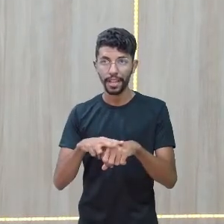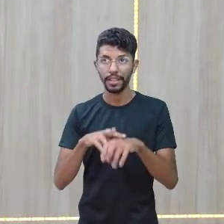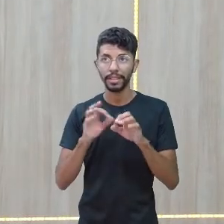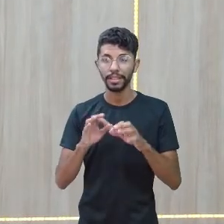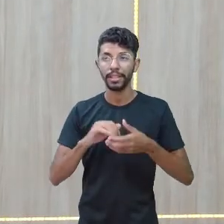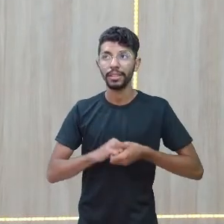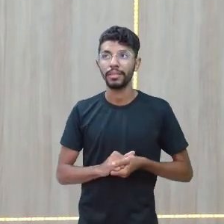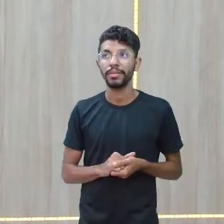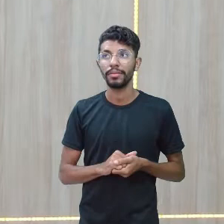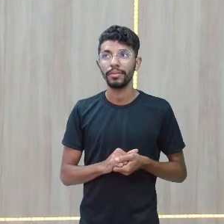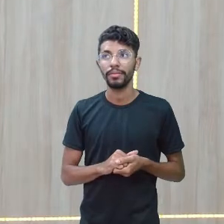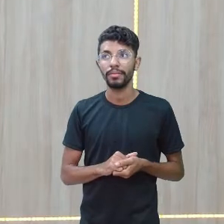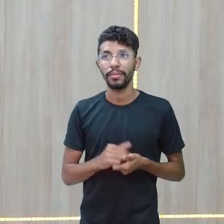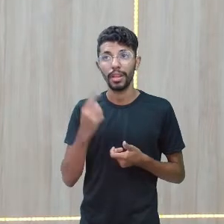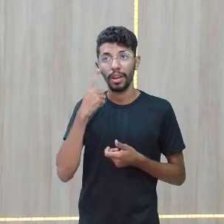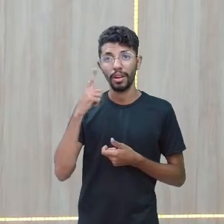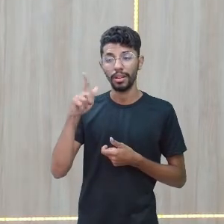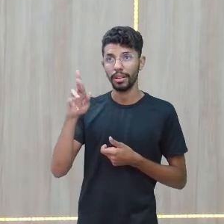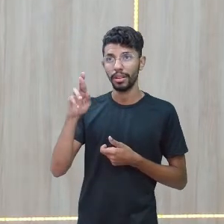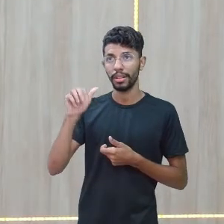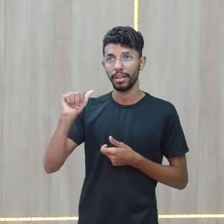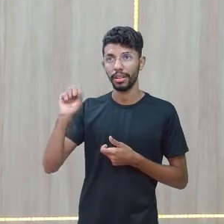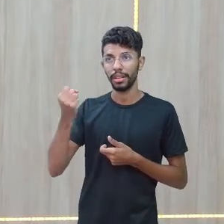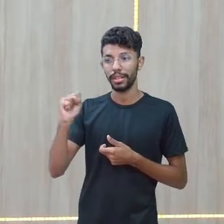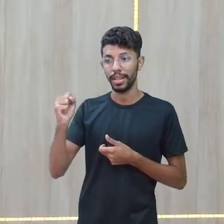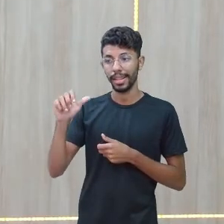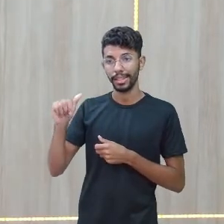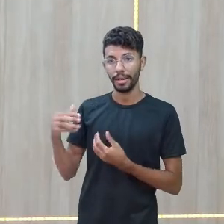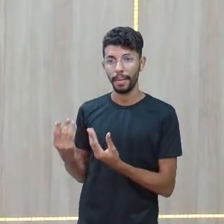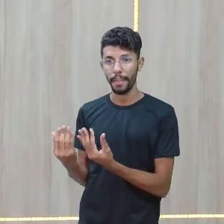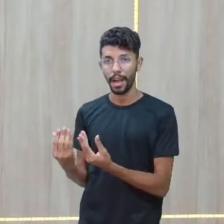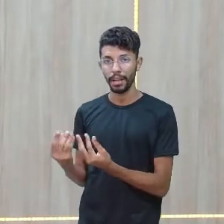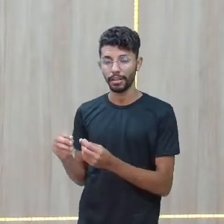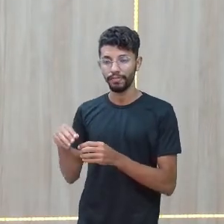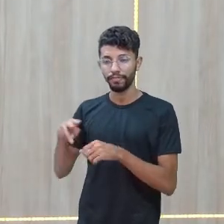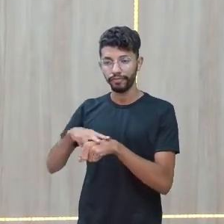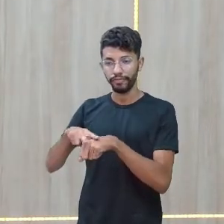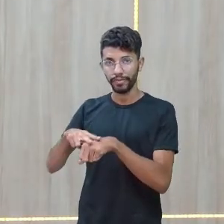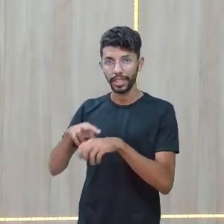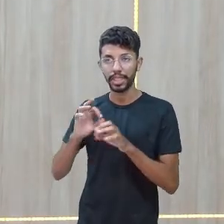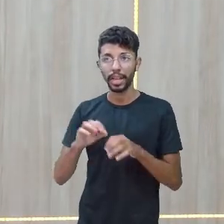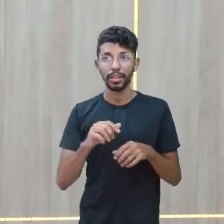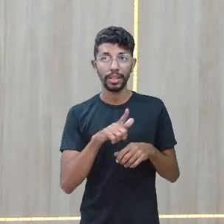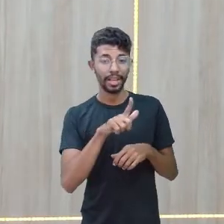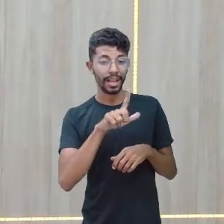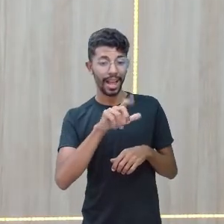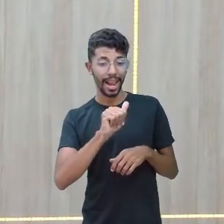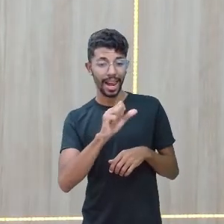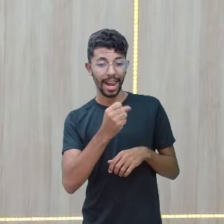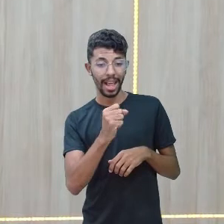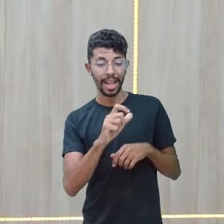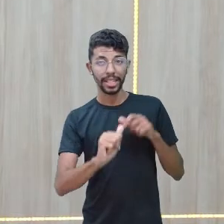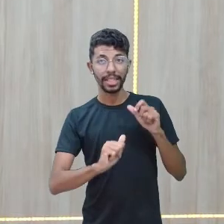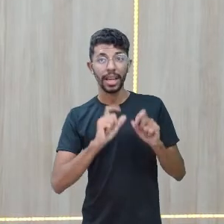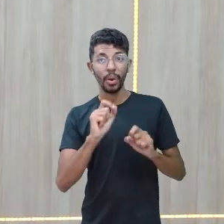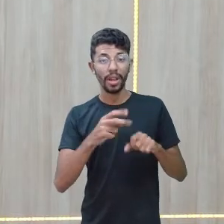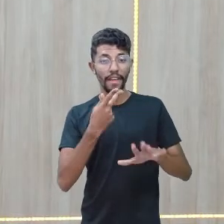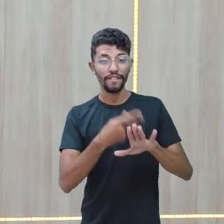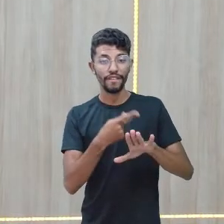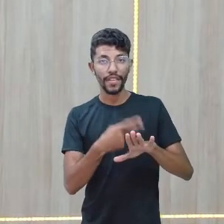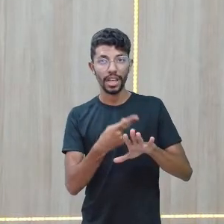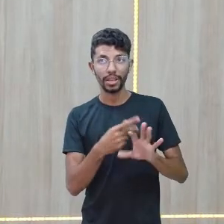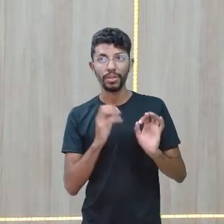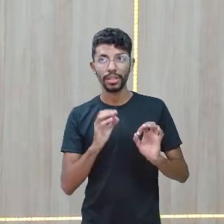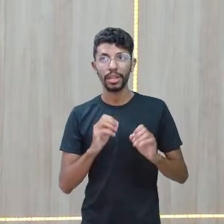com L, vai ser vidro ou óculos ou copo. Keep the door opened, ou seja, mantenha a